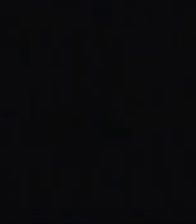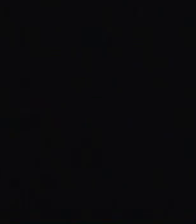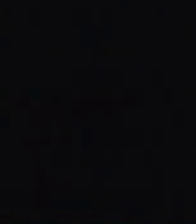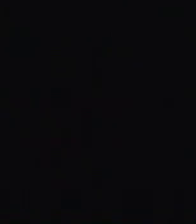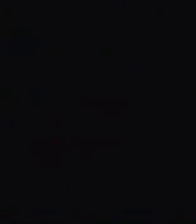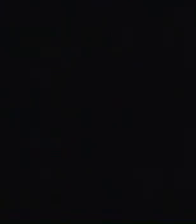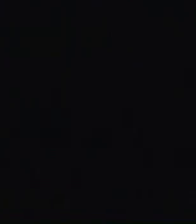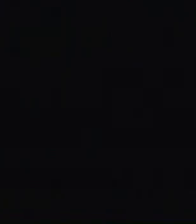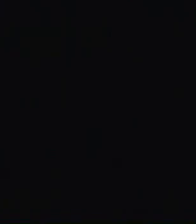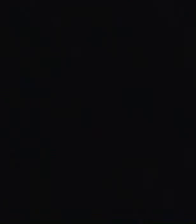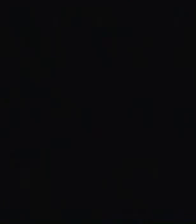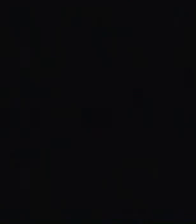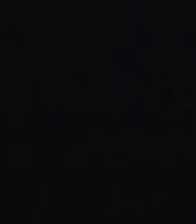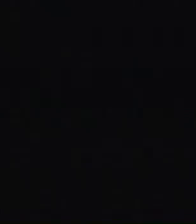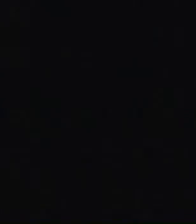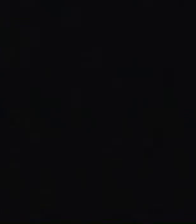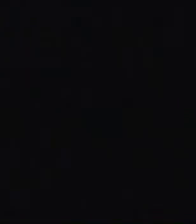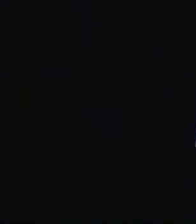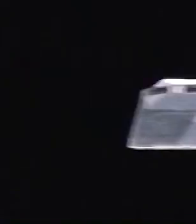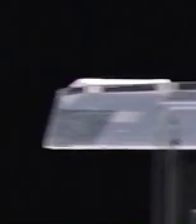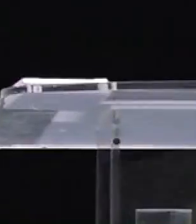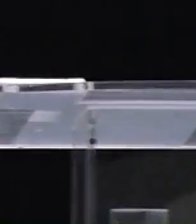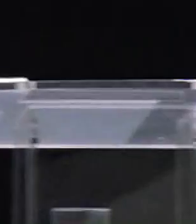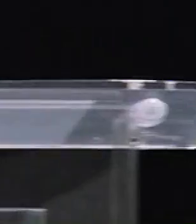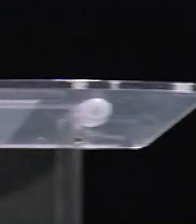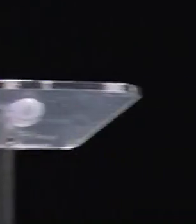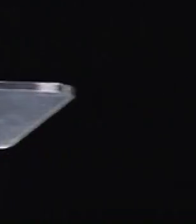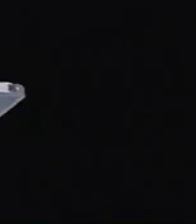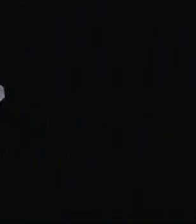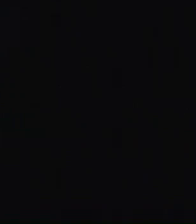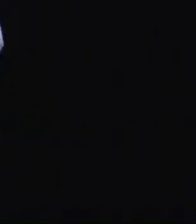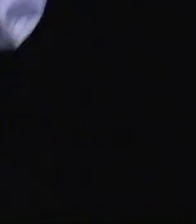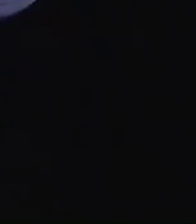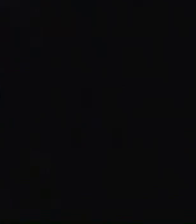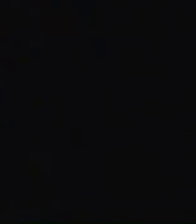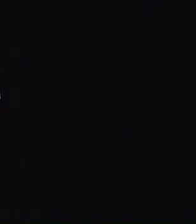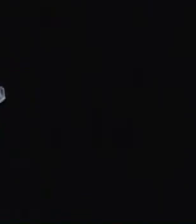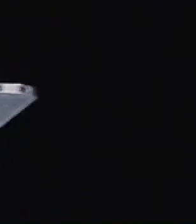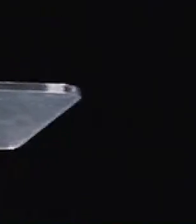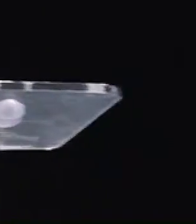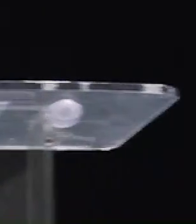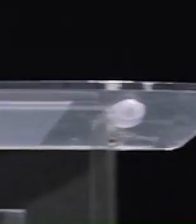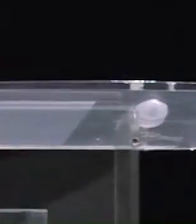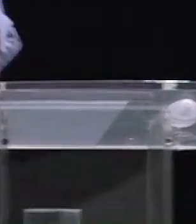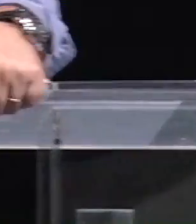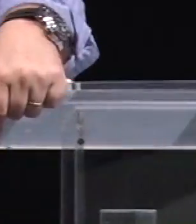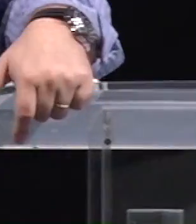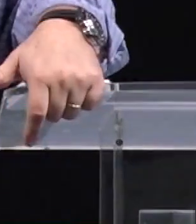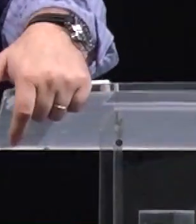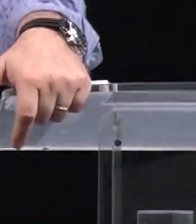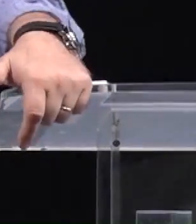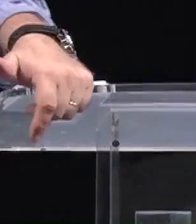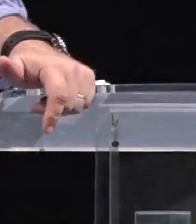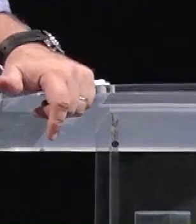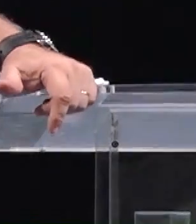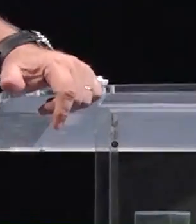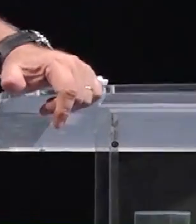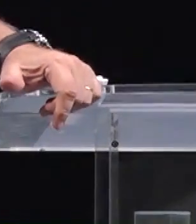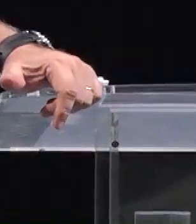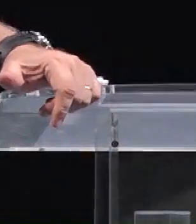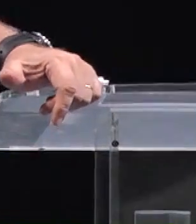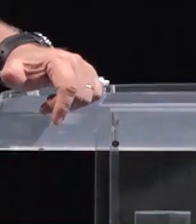efetivamente, ninguém sai de uma total independência de Deus para dependência completa, se